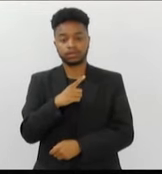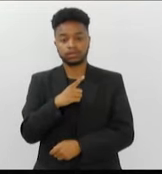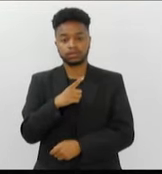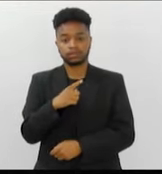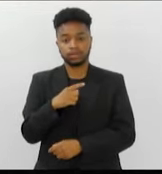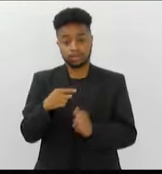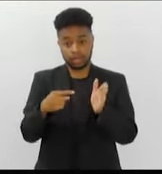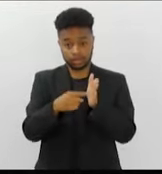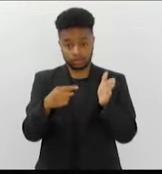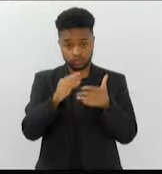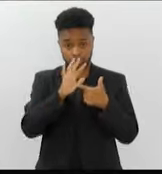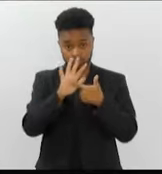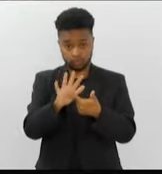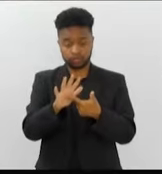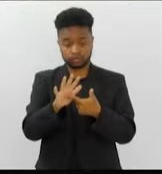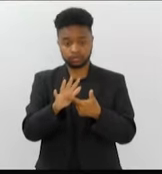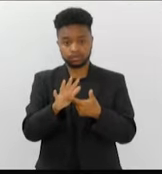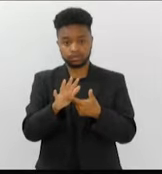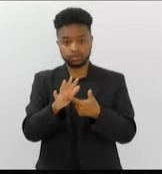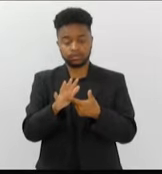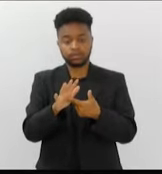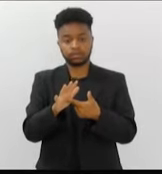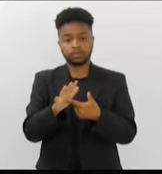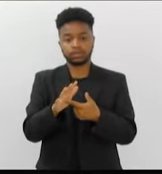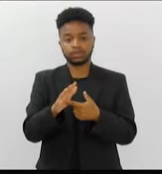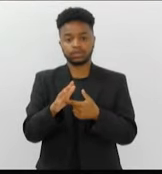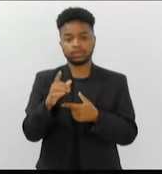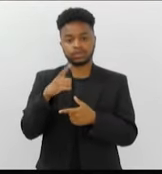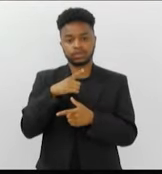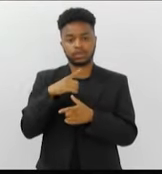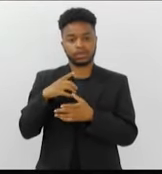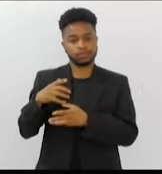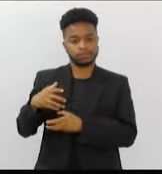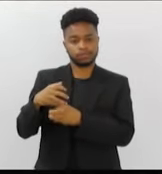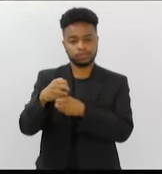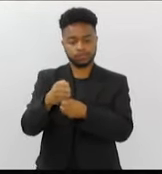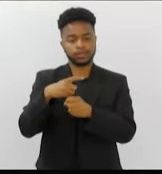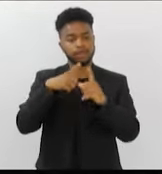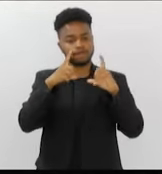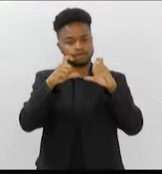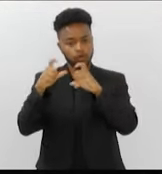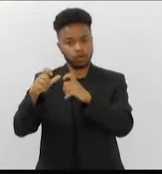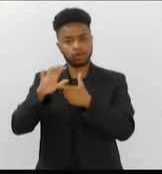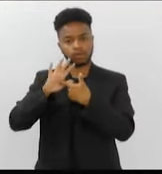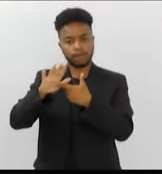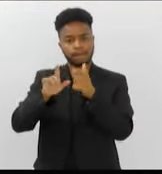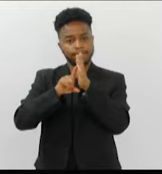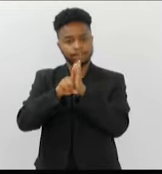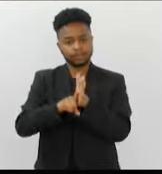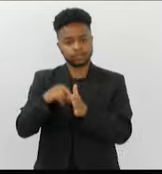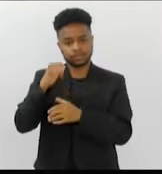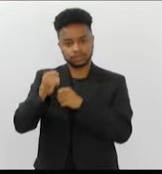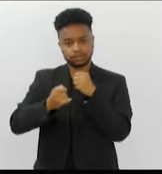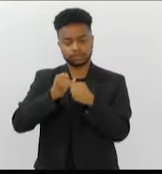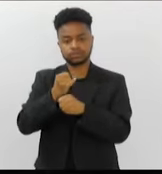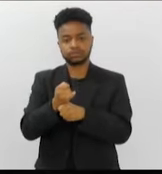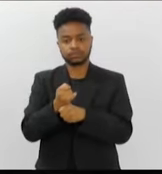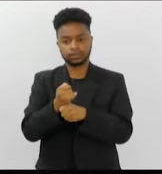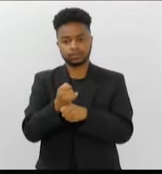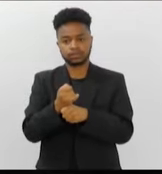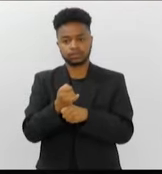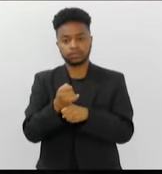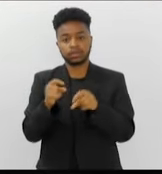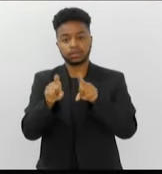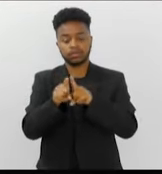nessa denúncia que está aqui na minha mão, apurados com fotos, pesquisas na internet e